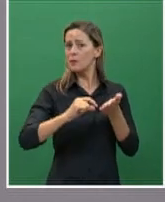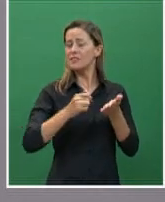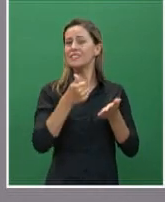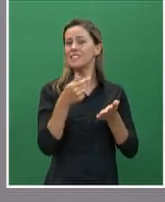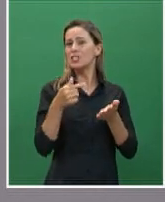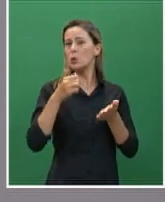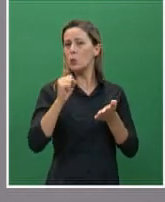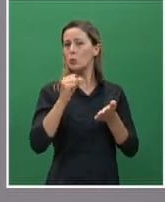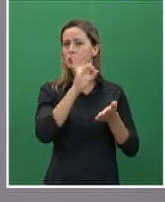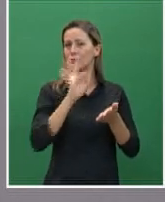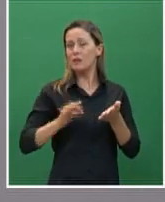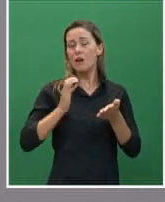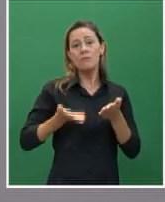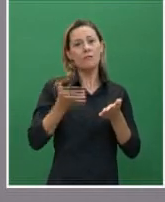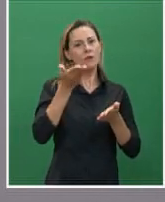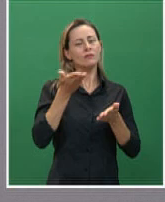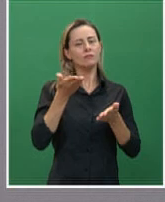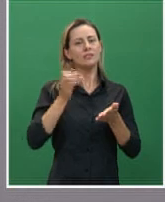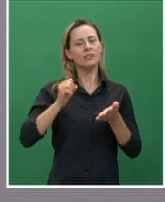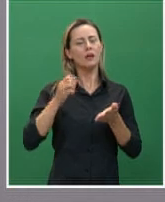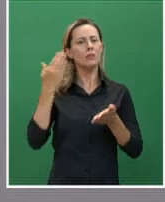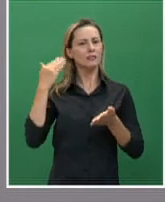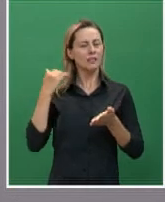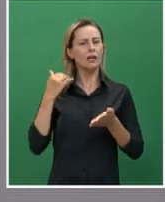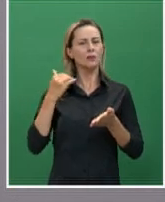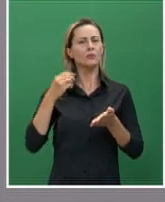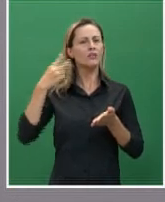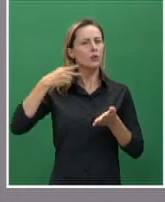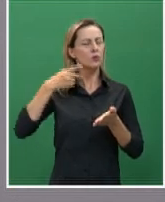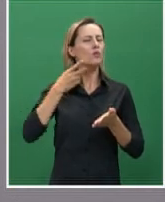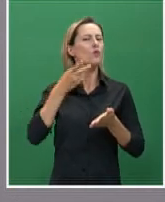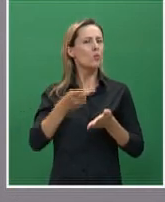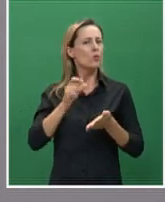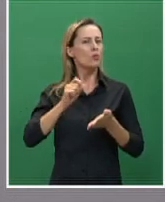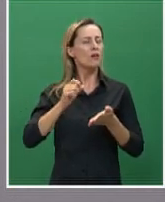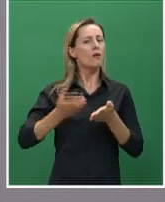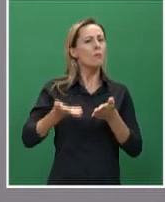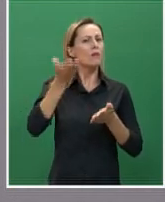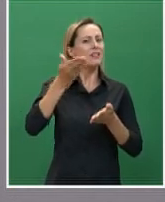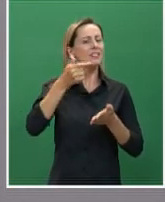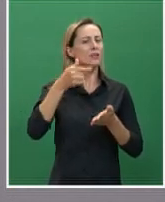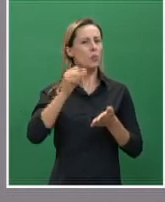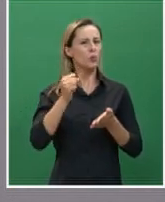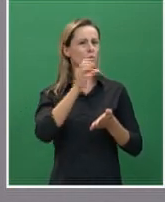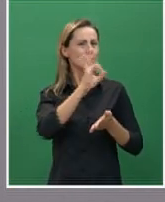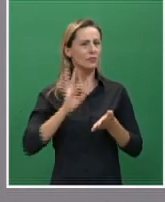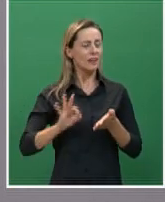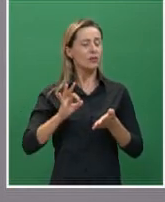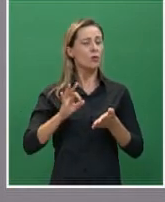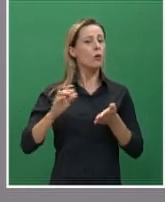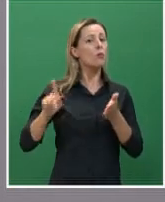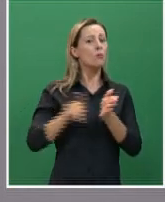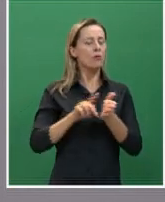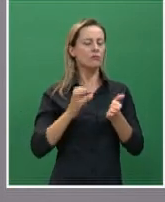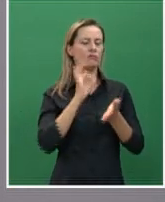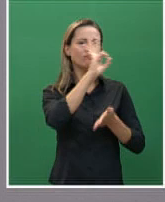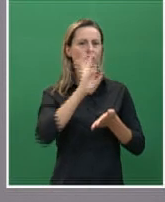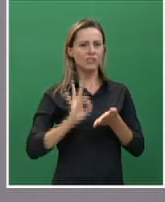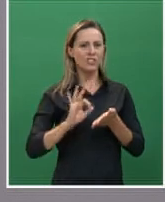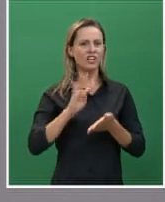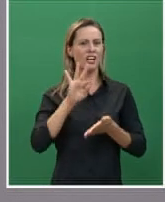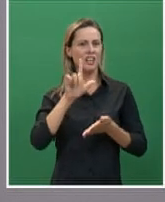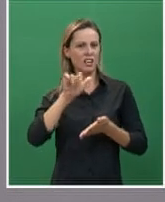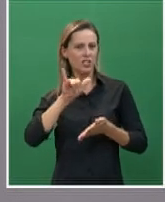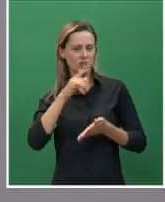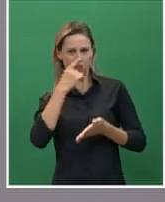68 por cento quando o candidato mais Inclusive era vereadores votou a favor ao a 108 por cento na taxa de lixo que eu não permite fazer